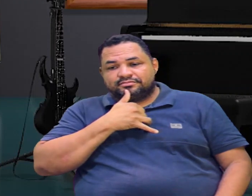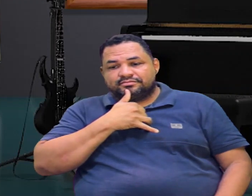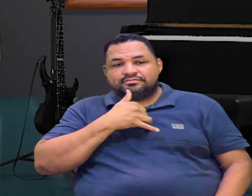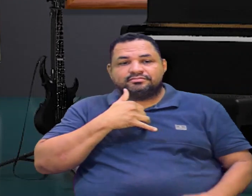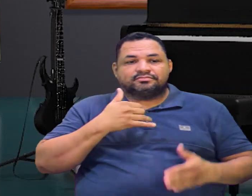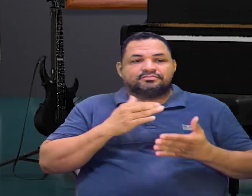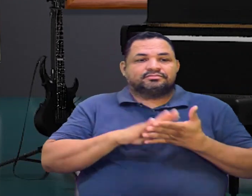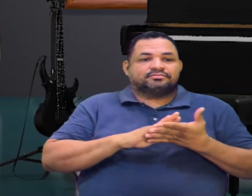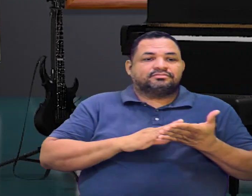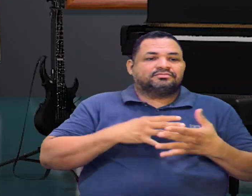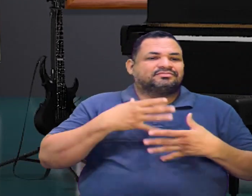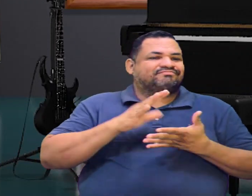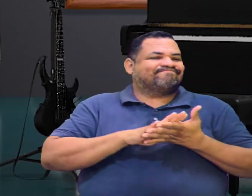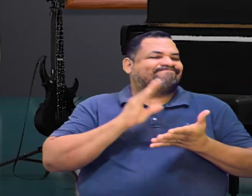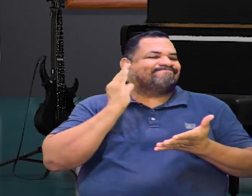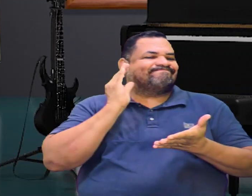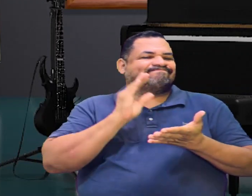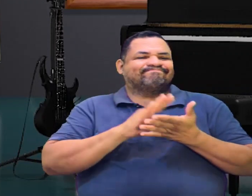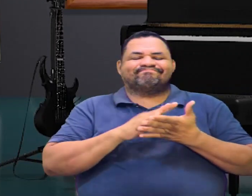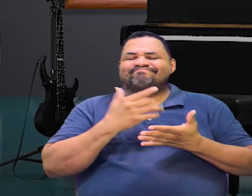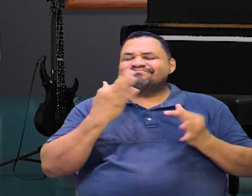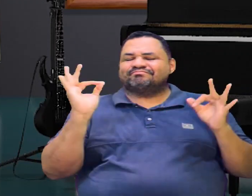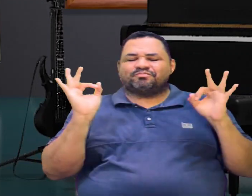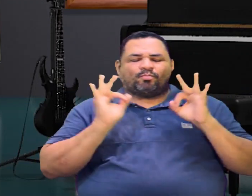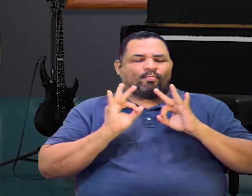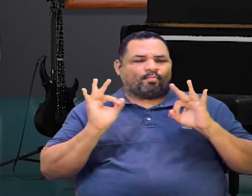tristonhos, vazios.